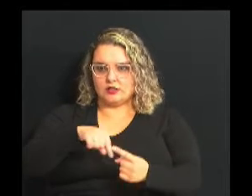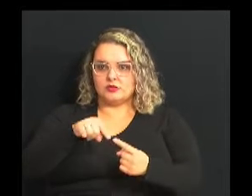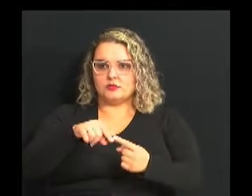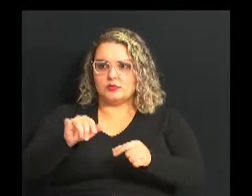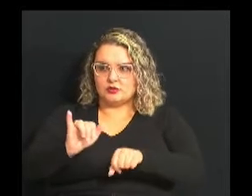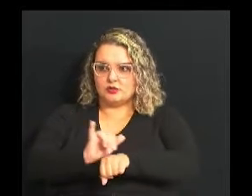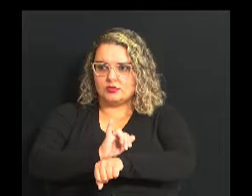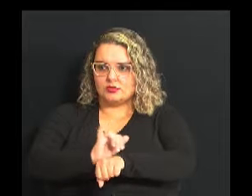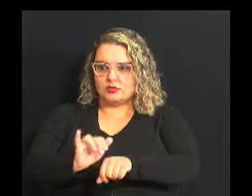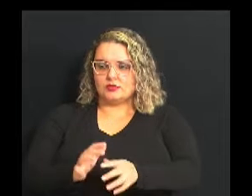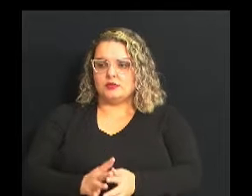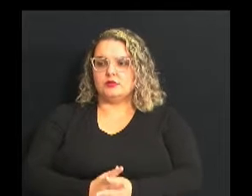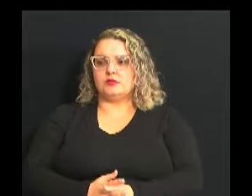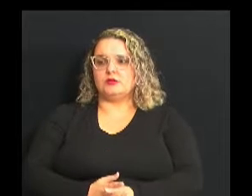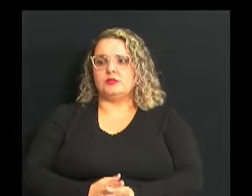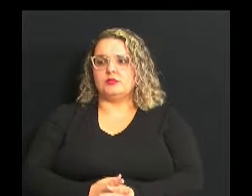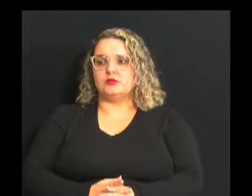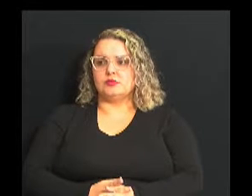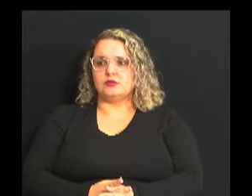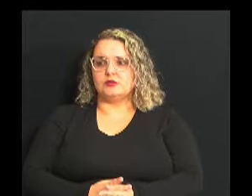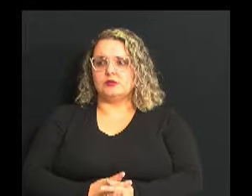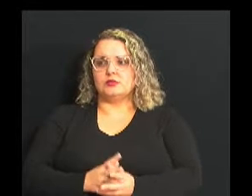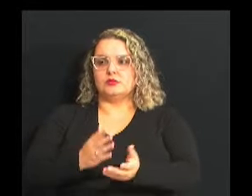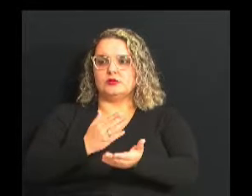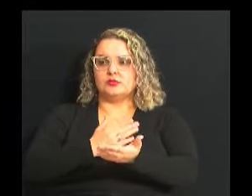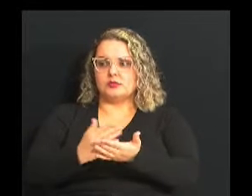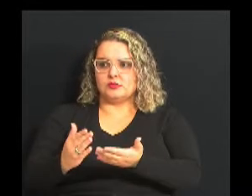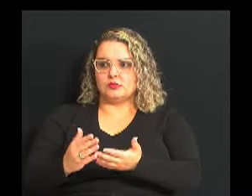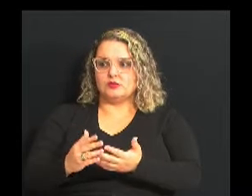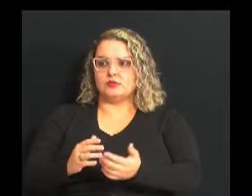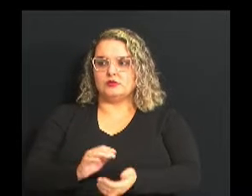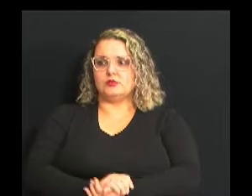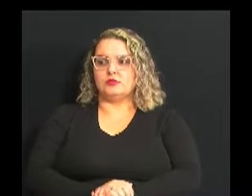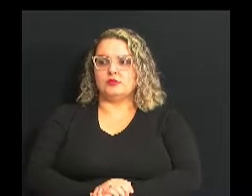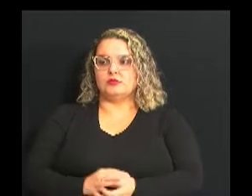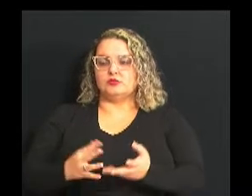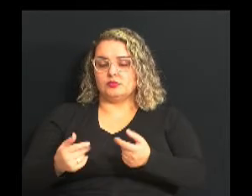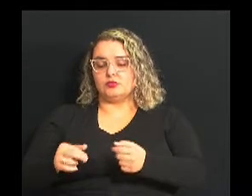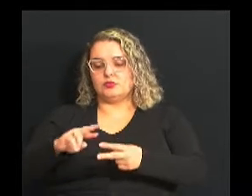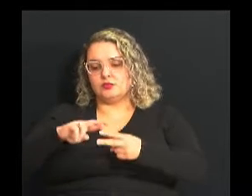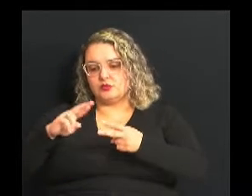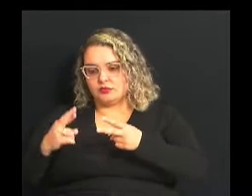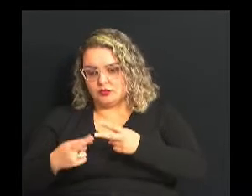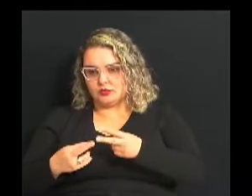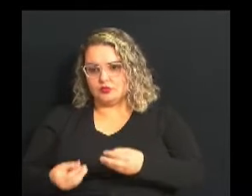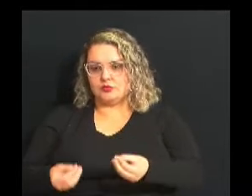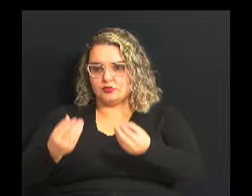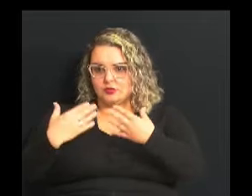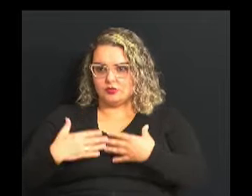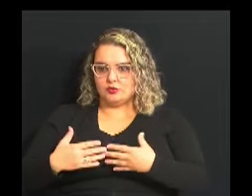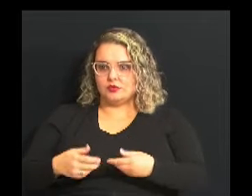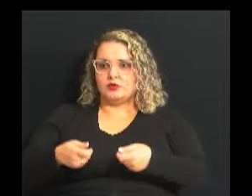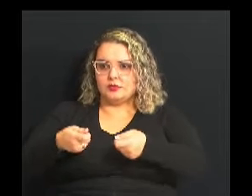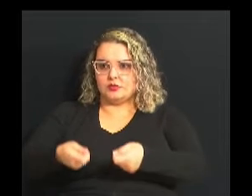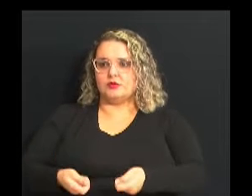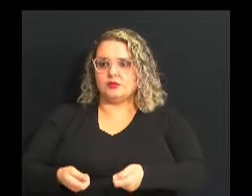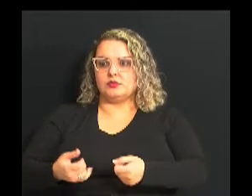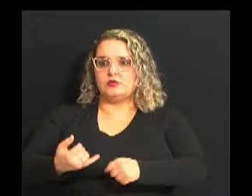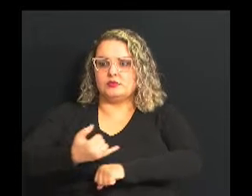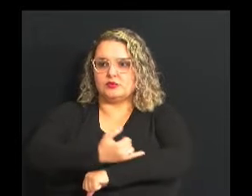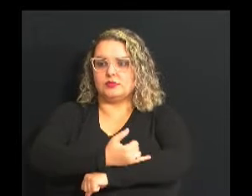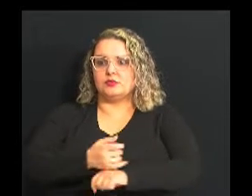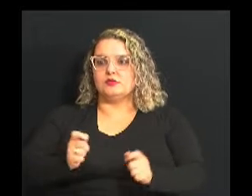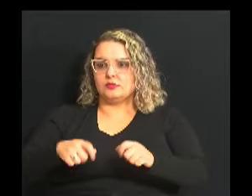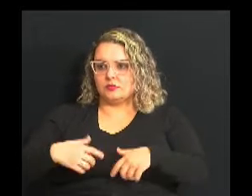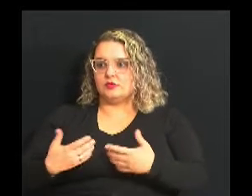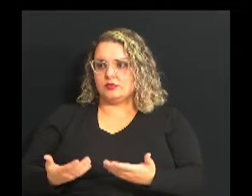né? Começando com as perspectivas de recursos, né? Nós temos garantir a infraestrutura necessária para o crescimento